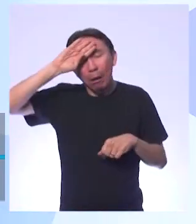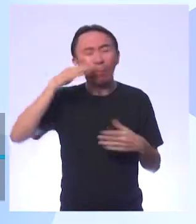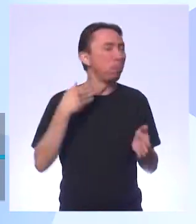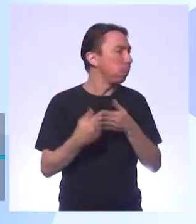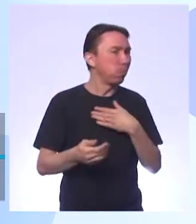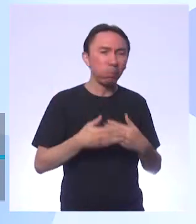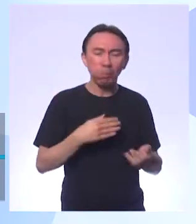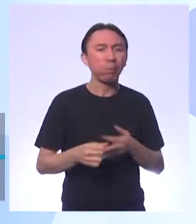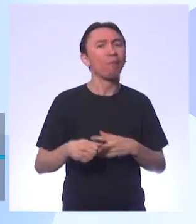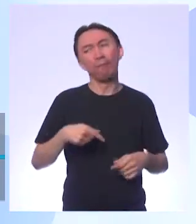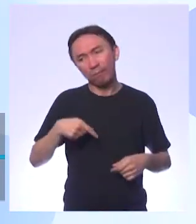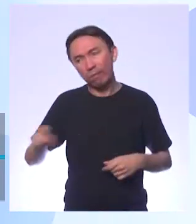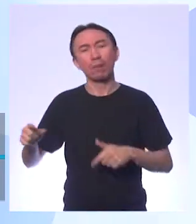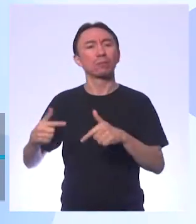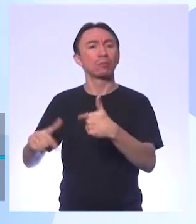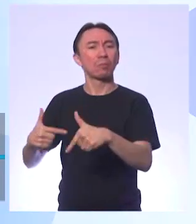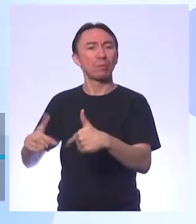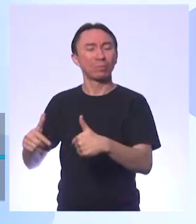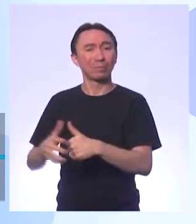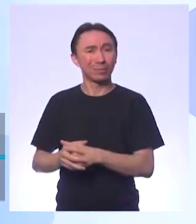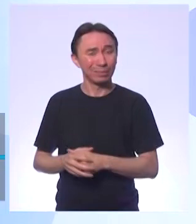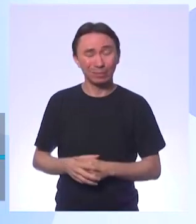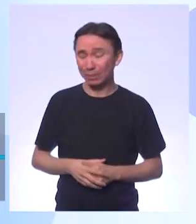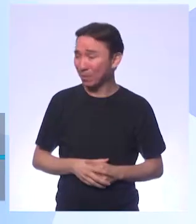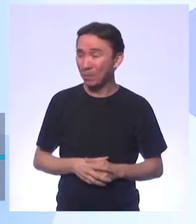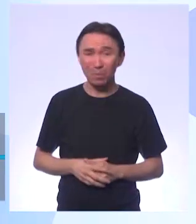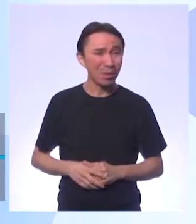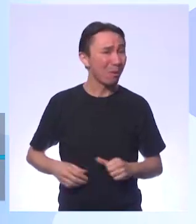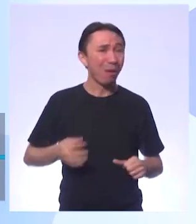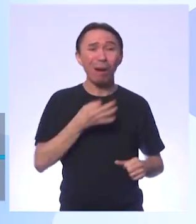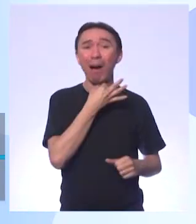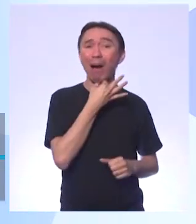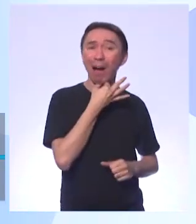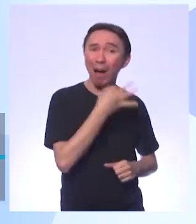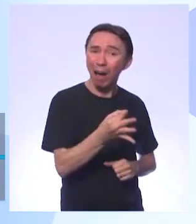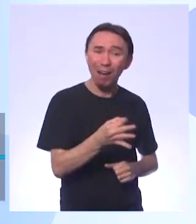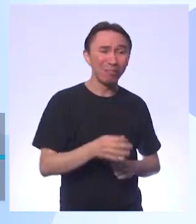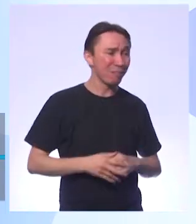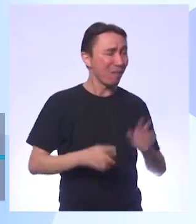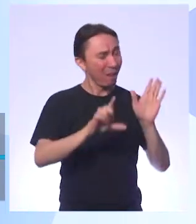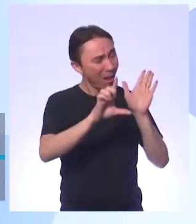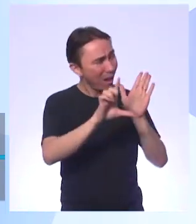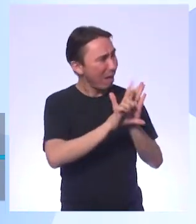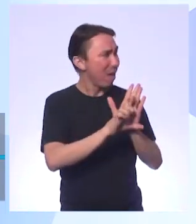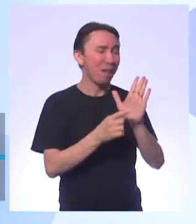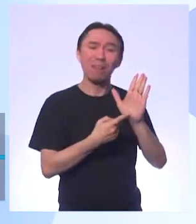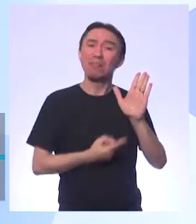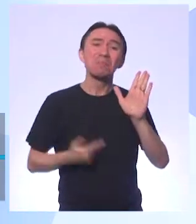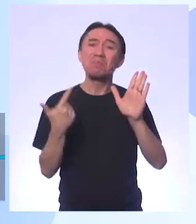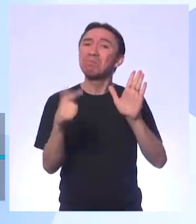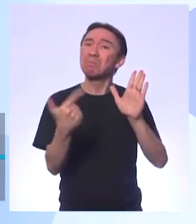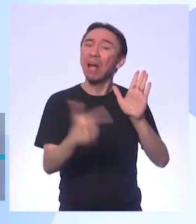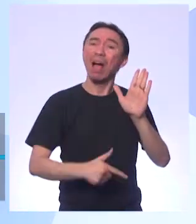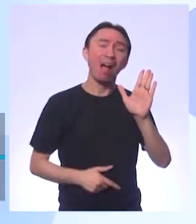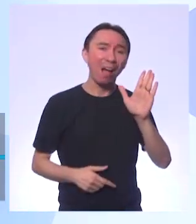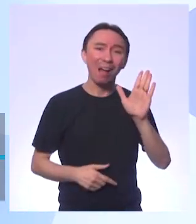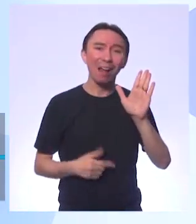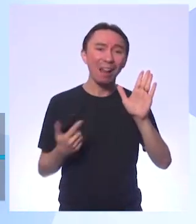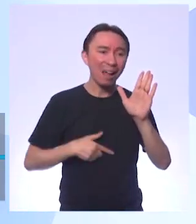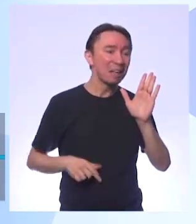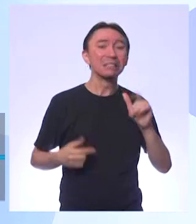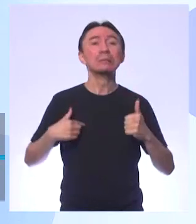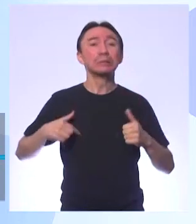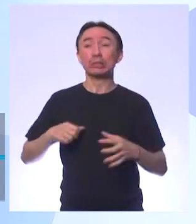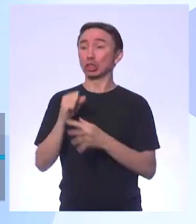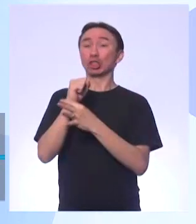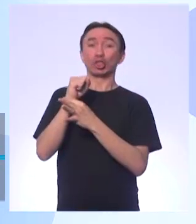a lei. Então, são as piores condições possíveis. Não existe lei, não existia uma seguridade para essas pessoas, né?